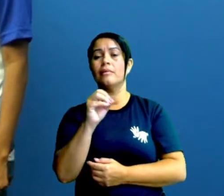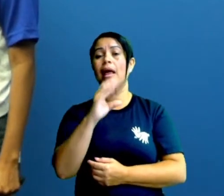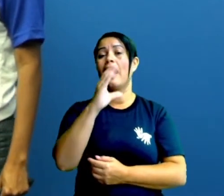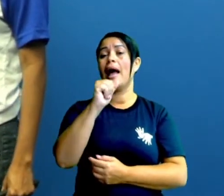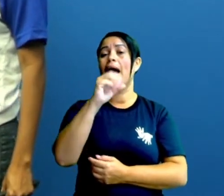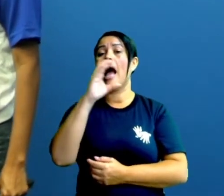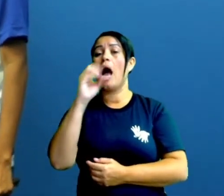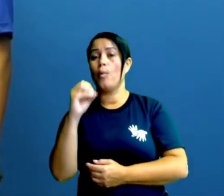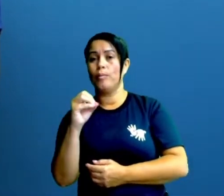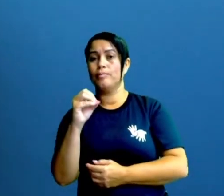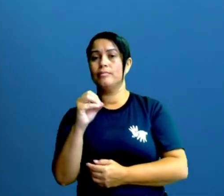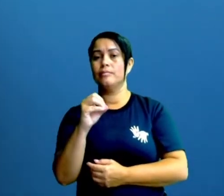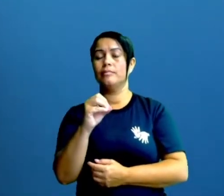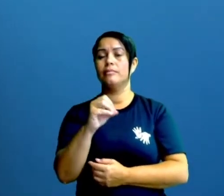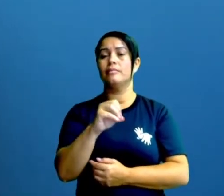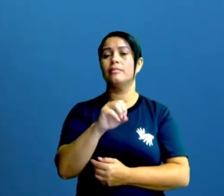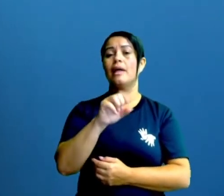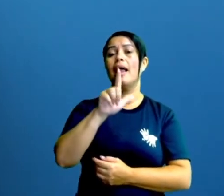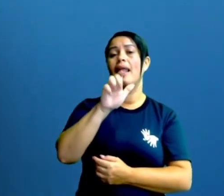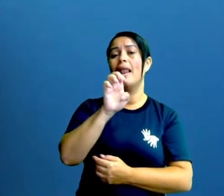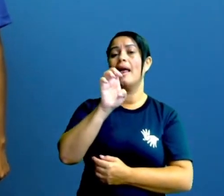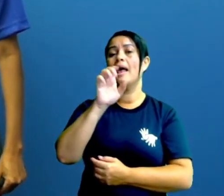o cão leão